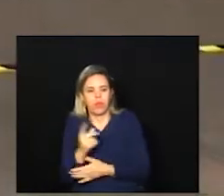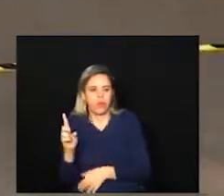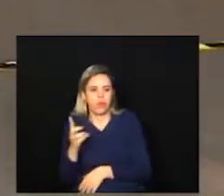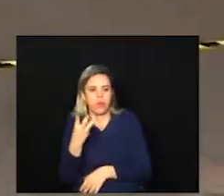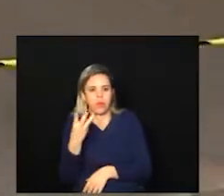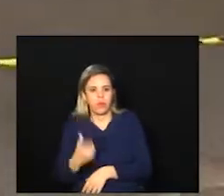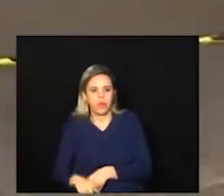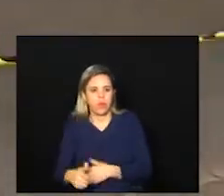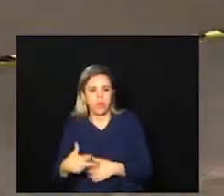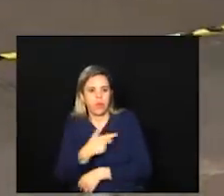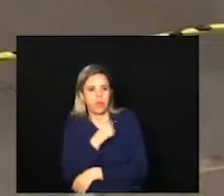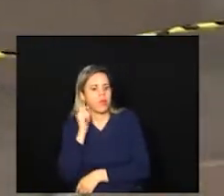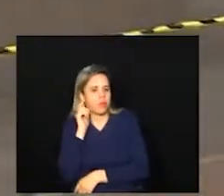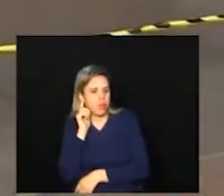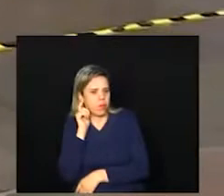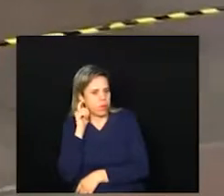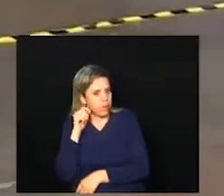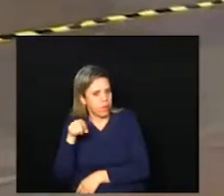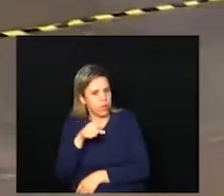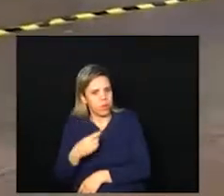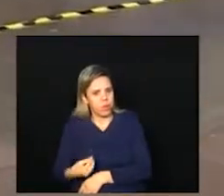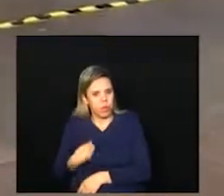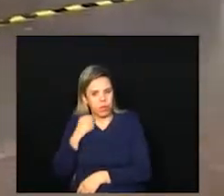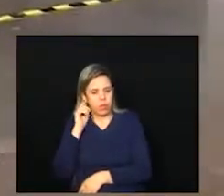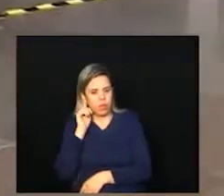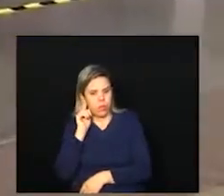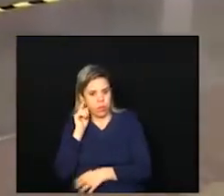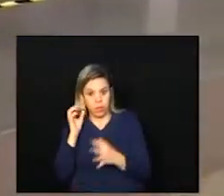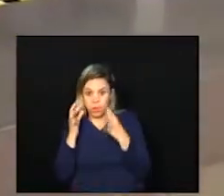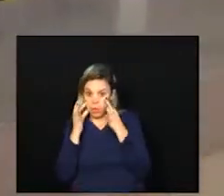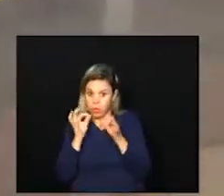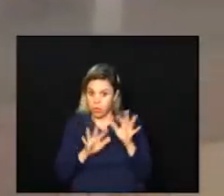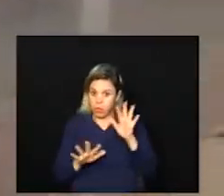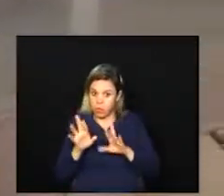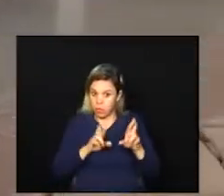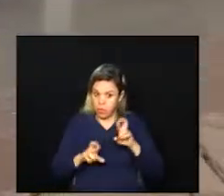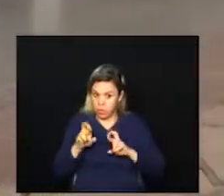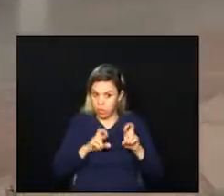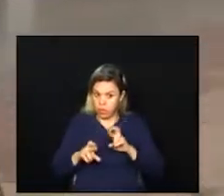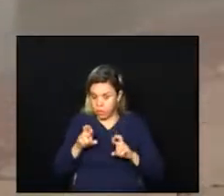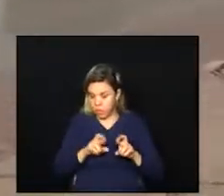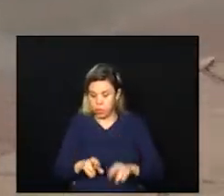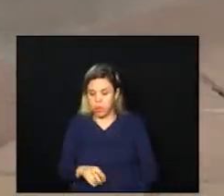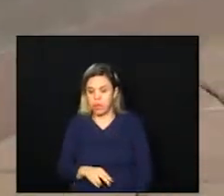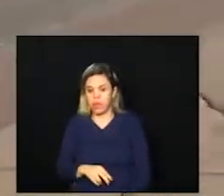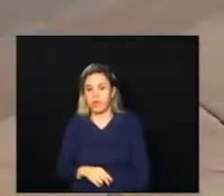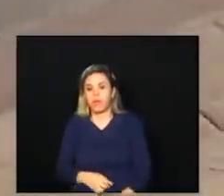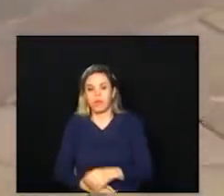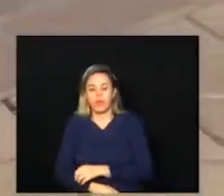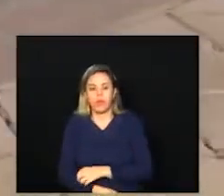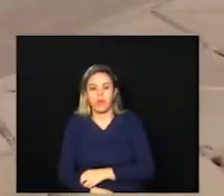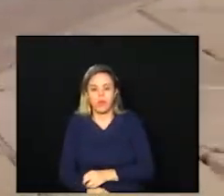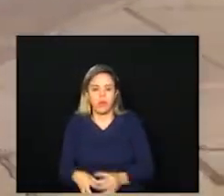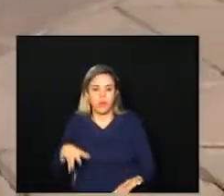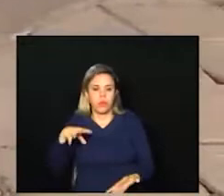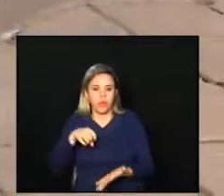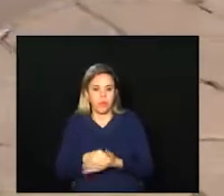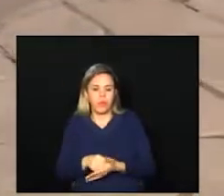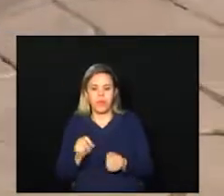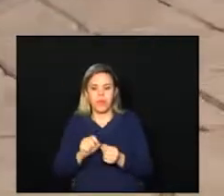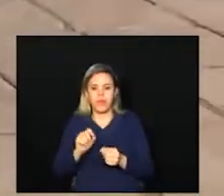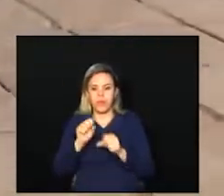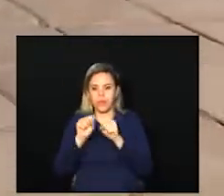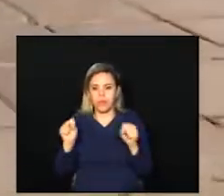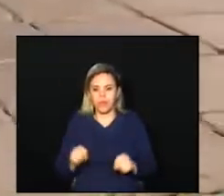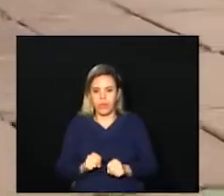terceira dose, esse tipo de coisa. Vocês estão também... Exatamente. Isso a gente tem condição de verificar através do cadastro prévio feito no